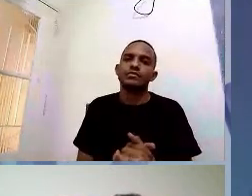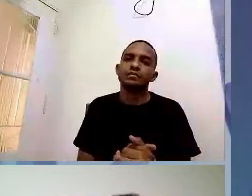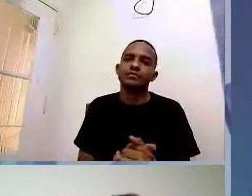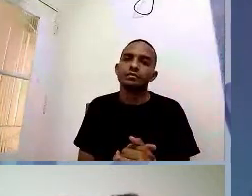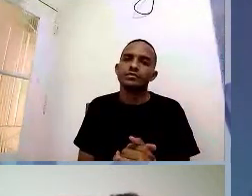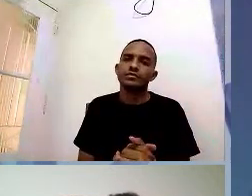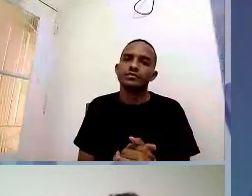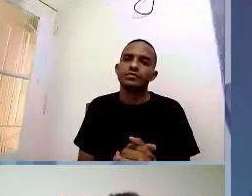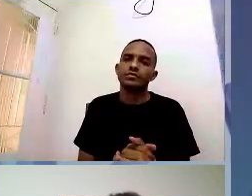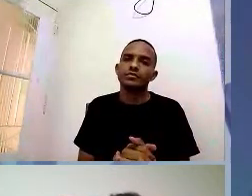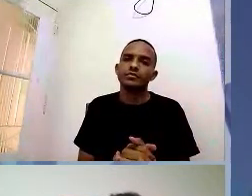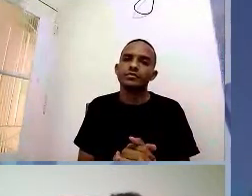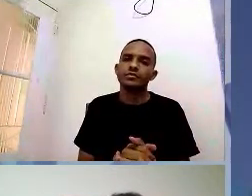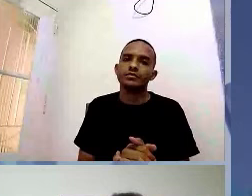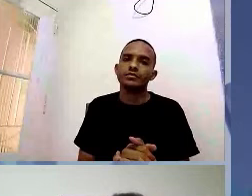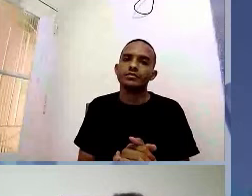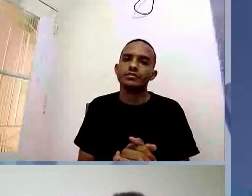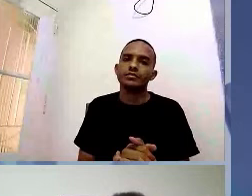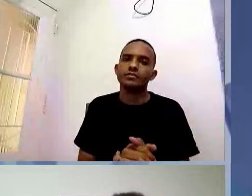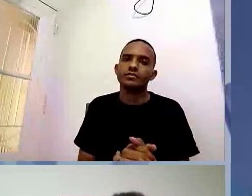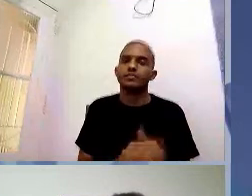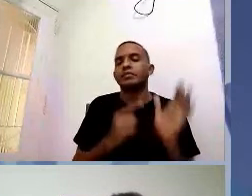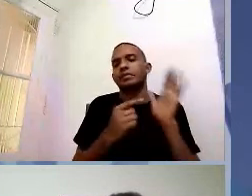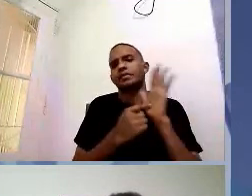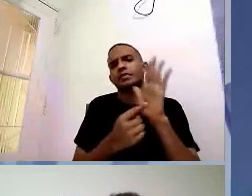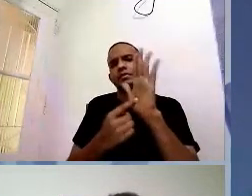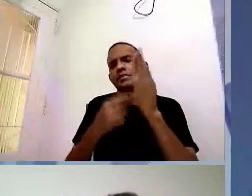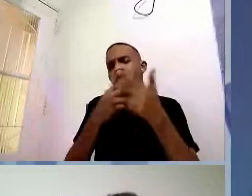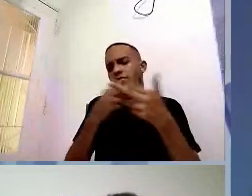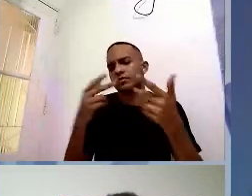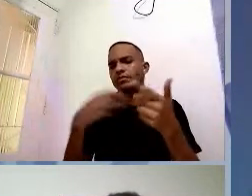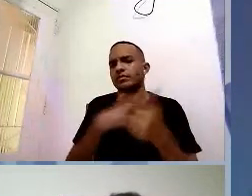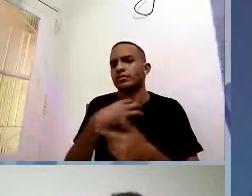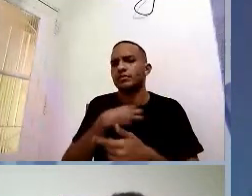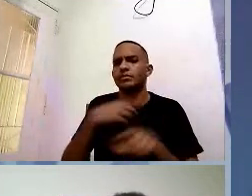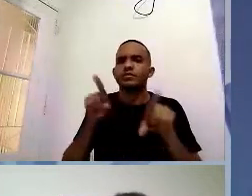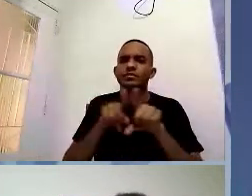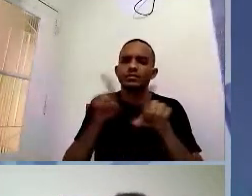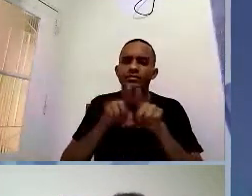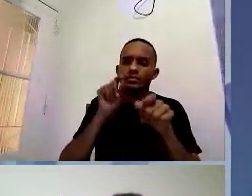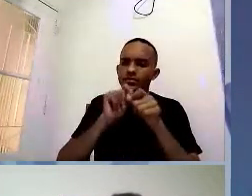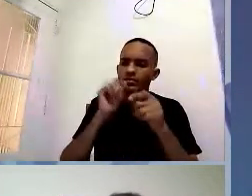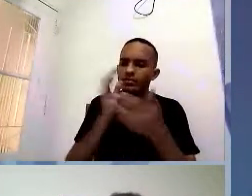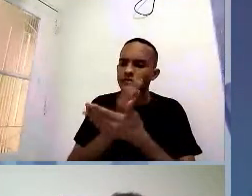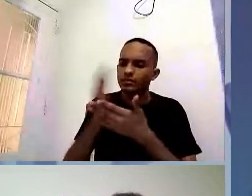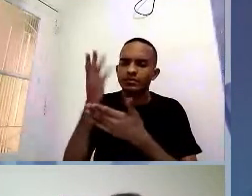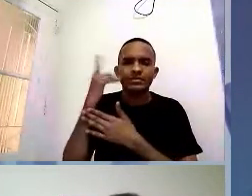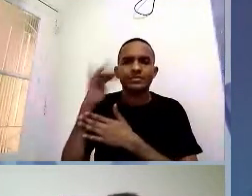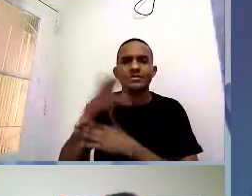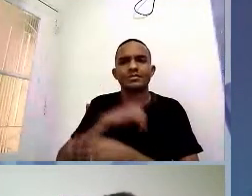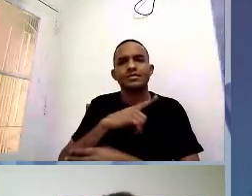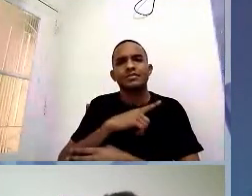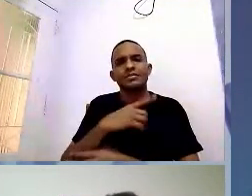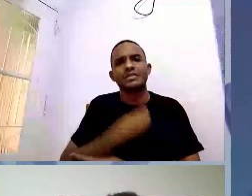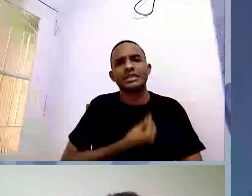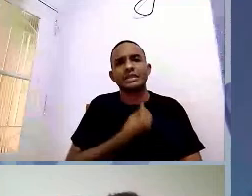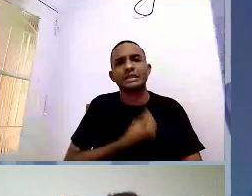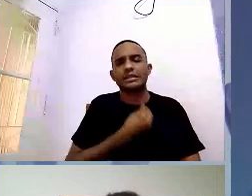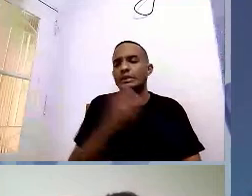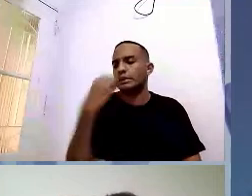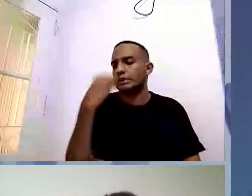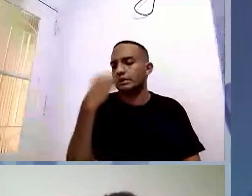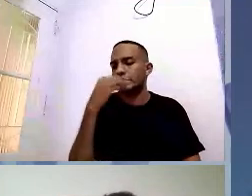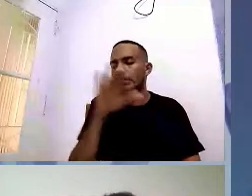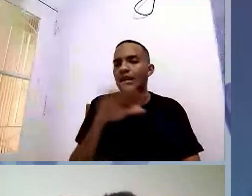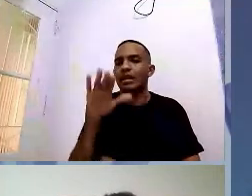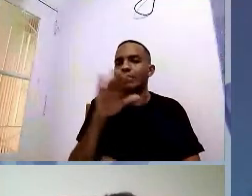Essas desigualdades se expressam de diversas formas e fazem com que algumas crianças vivenciem uma maior situação de vulnerabilidade do